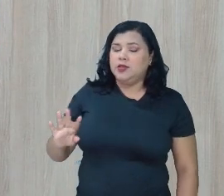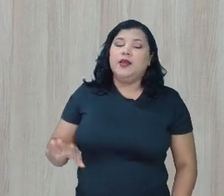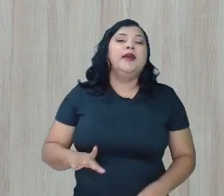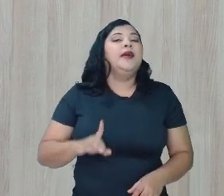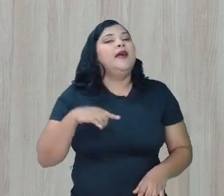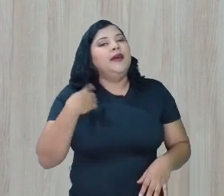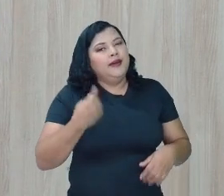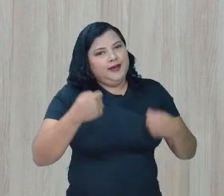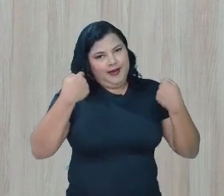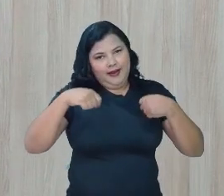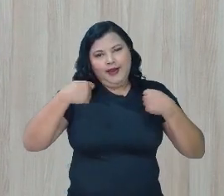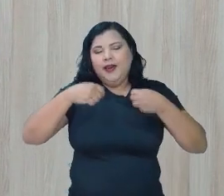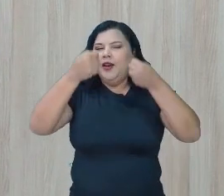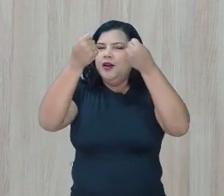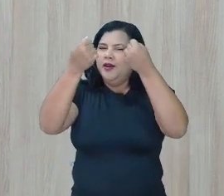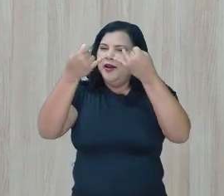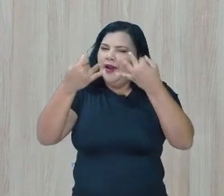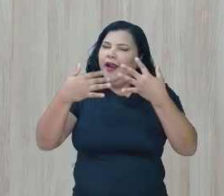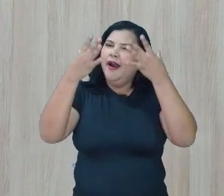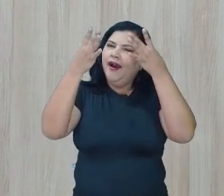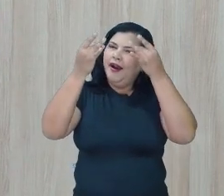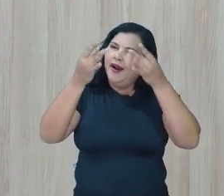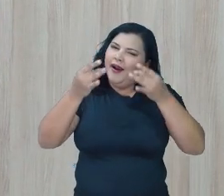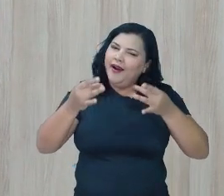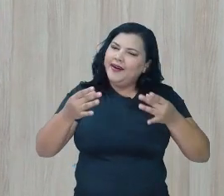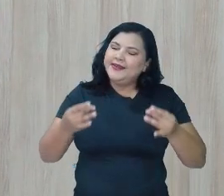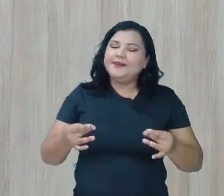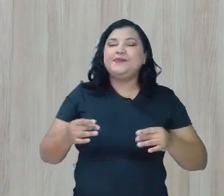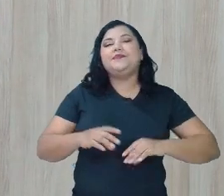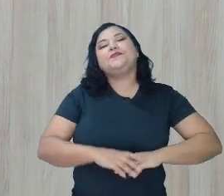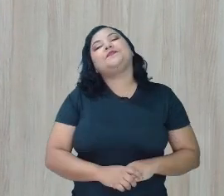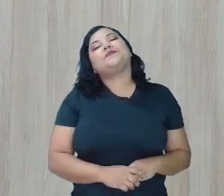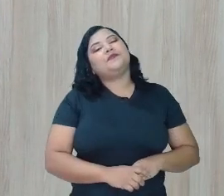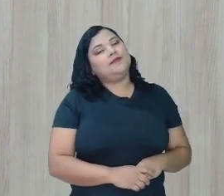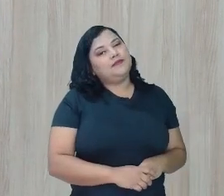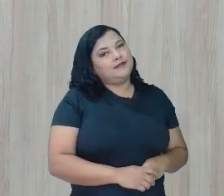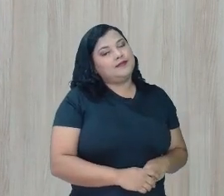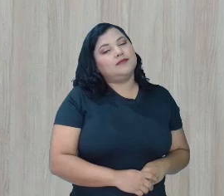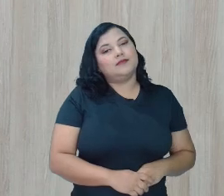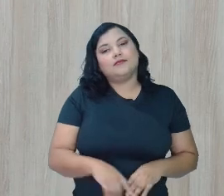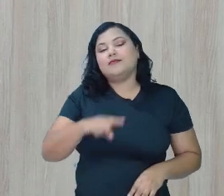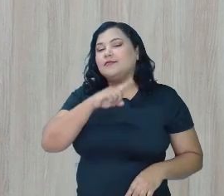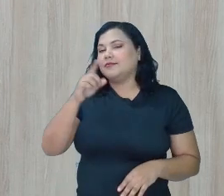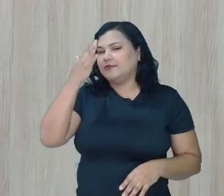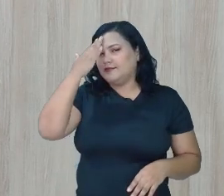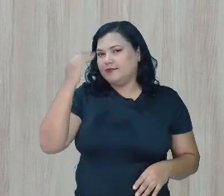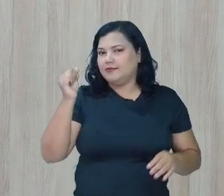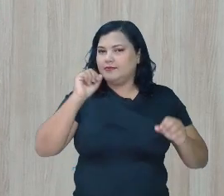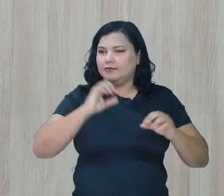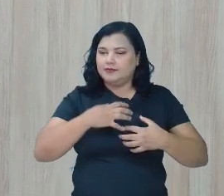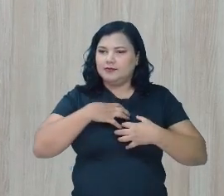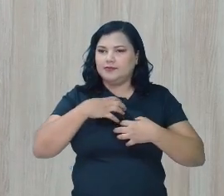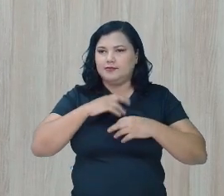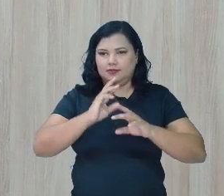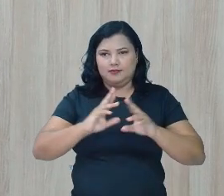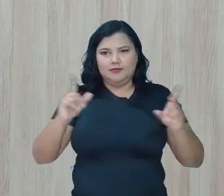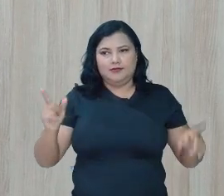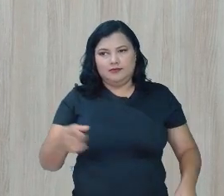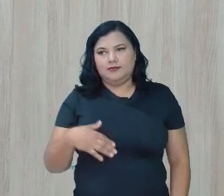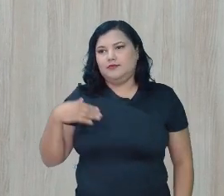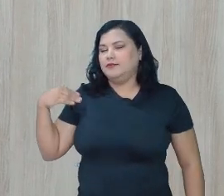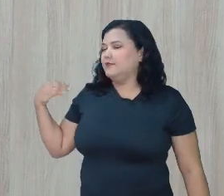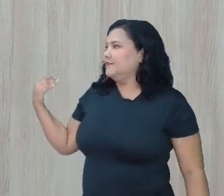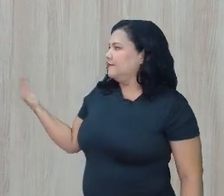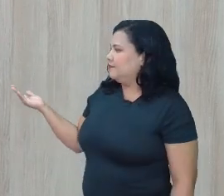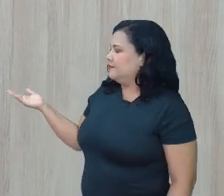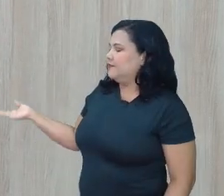que contar com todas as possibilidades ou possibilitar vocês de diferentes formas. Não é verdade? Então